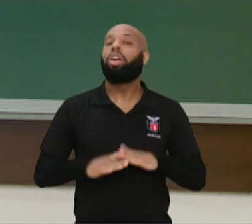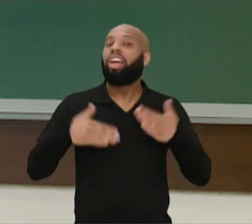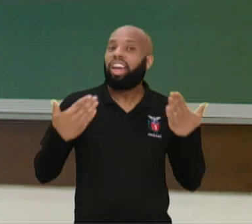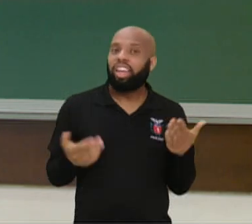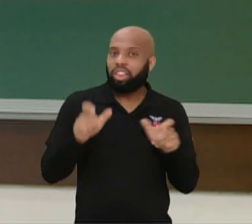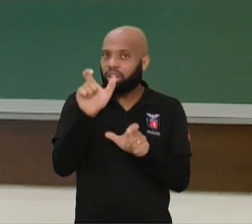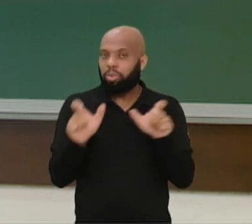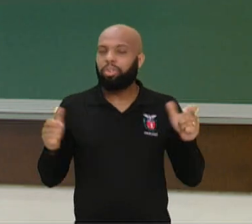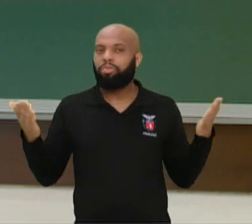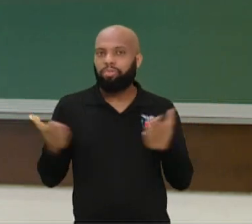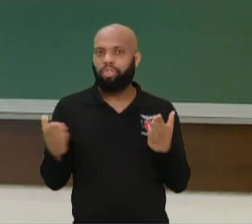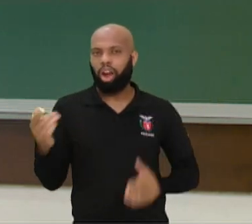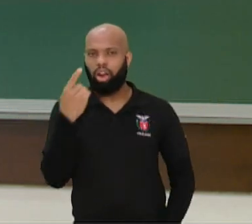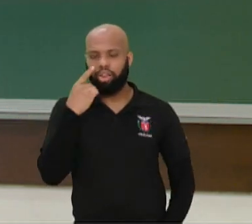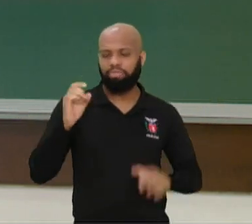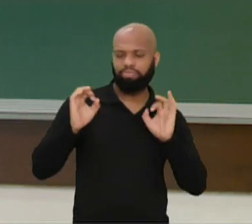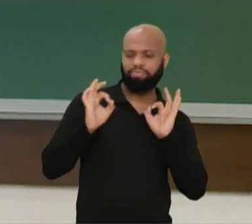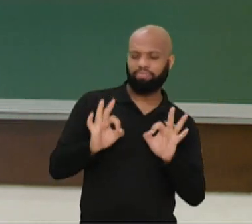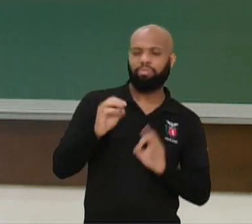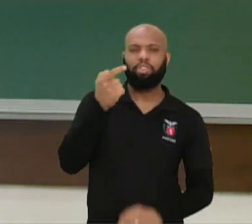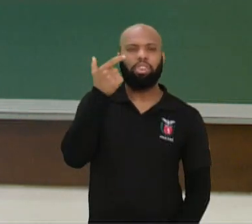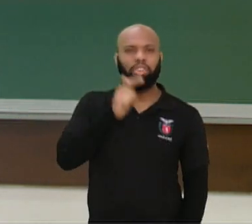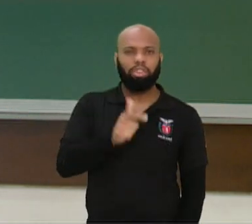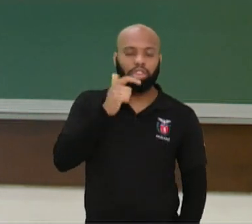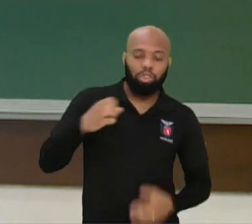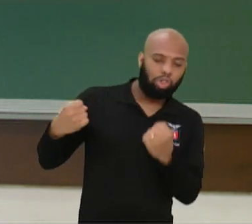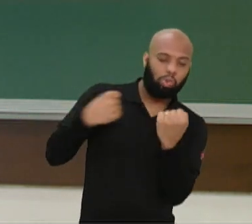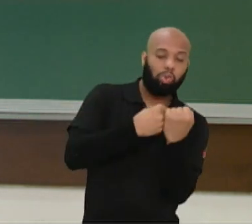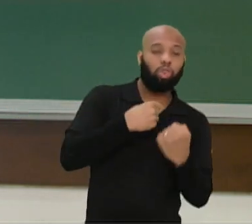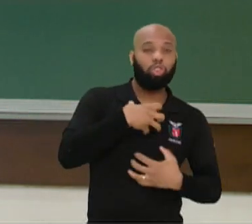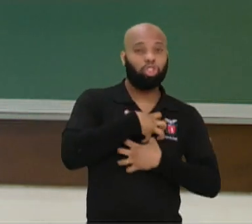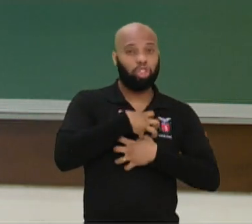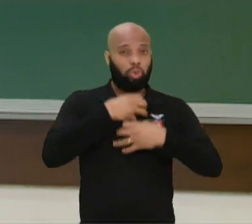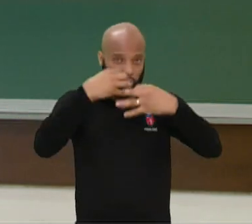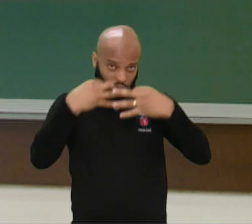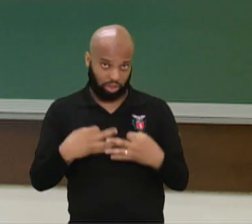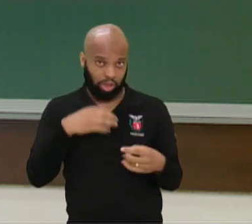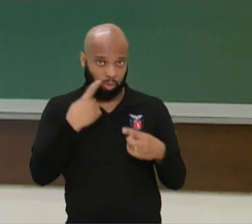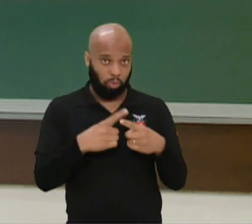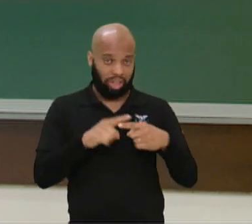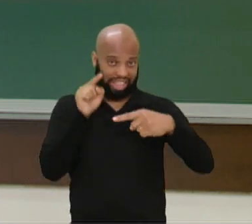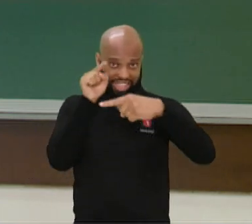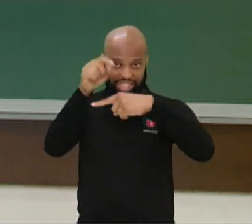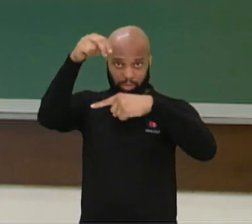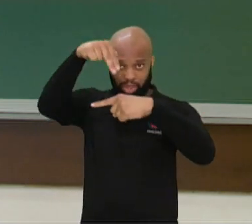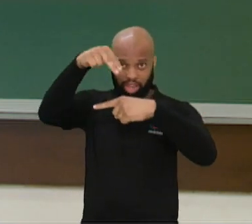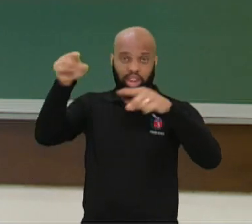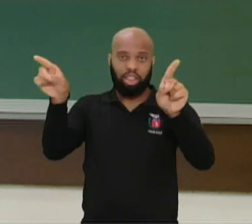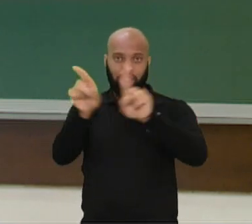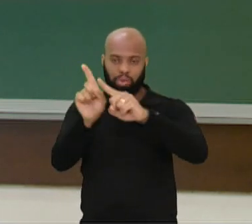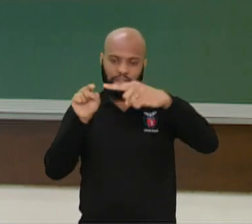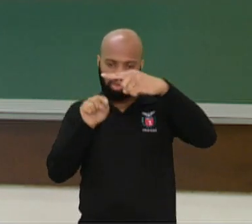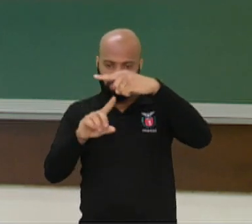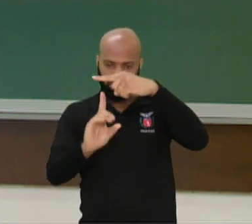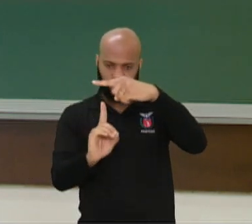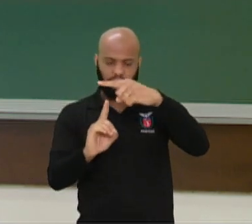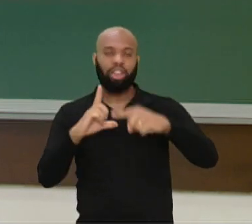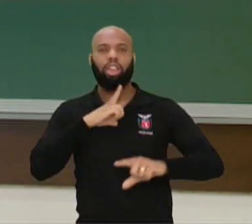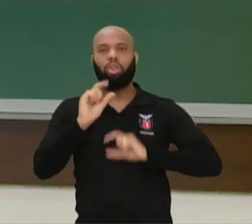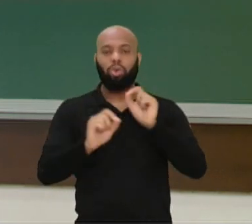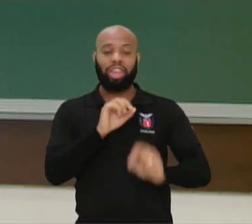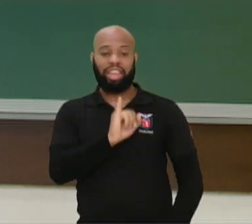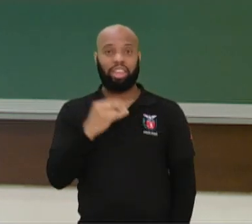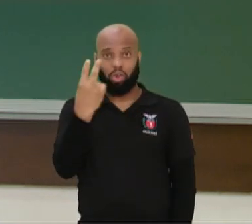Então, pessoal, vamos lá. Eu tenho certeza que vocês substituíram de forma correta, tanto no numerador como no denominador, o i ao